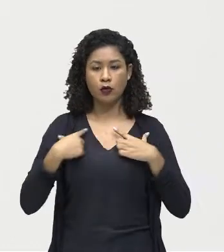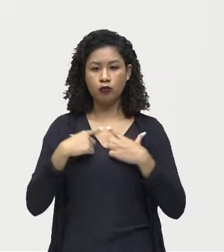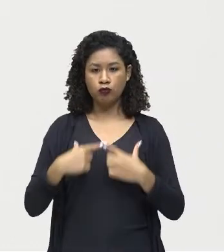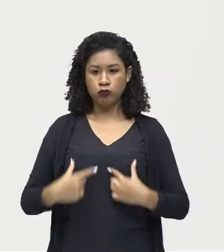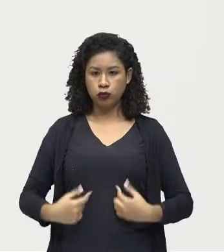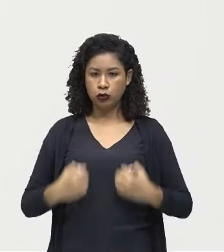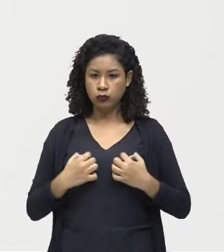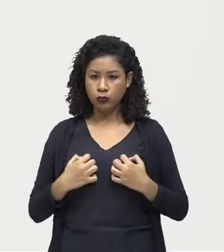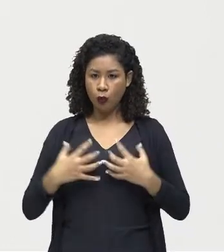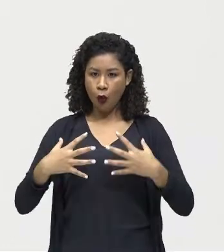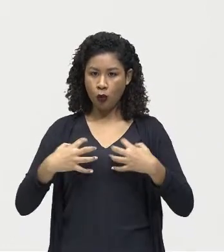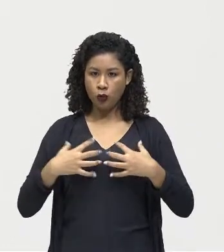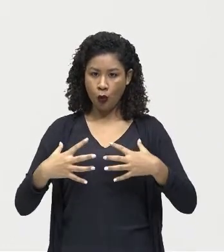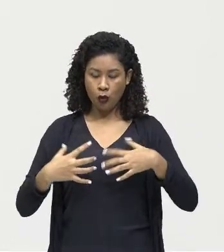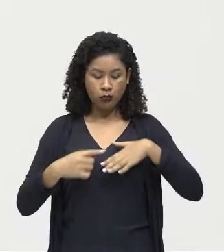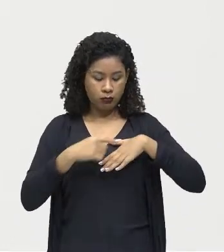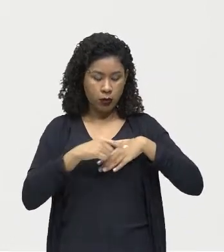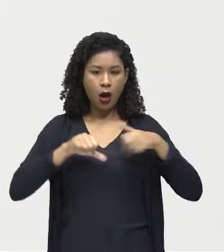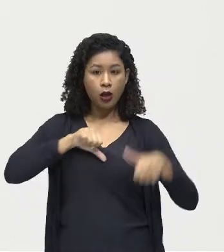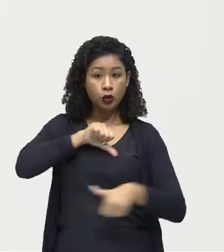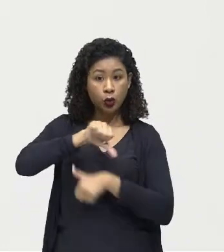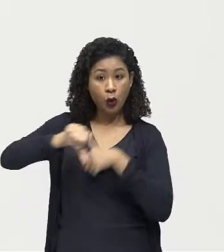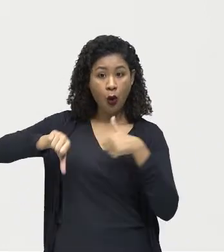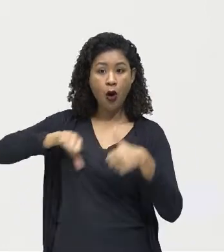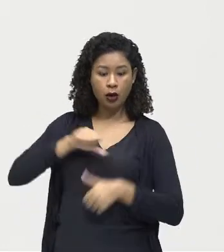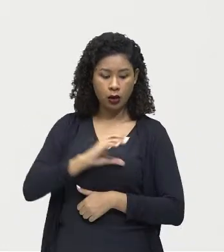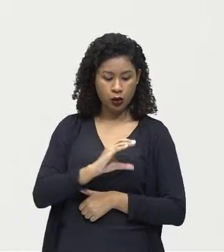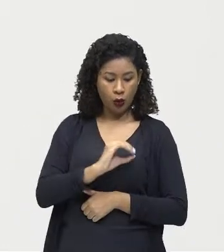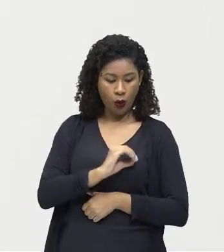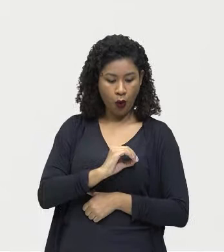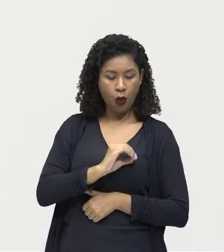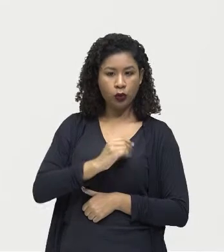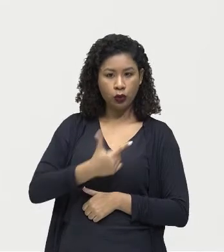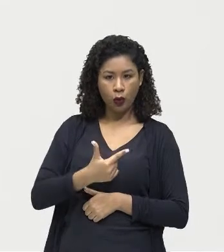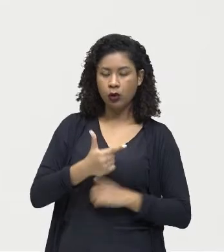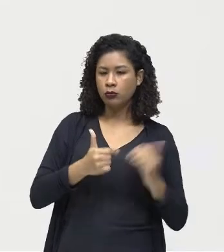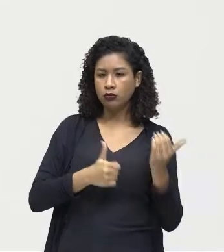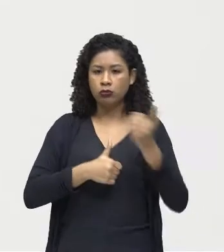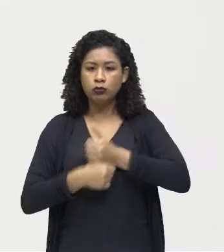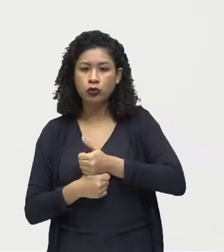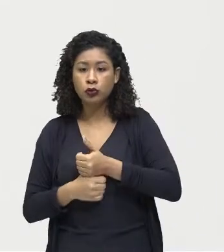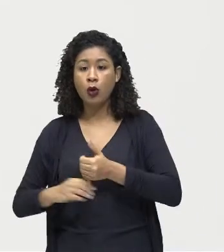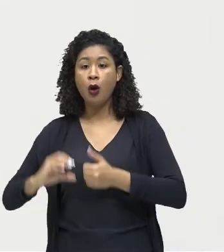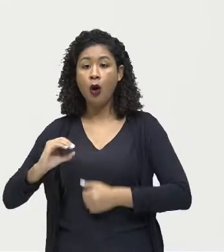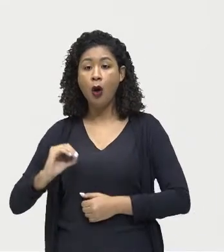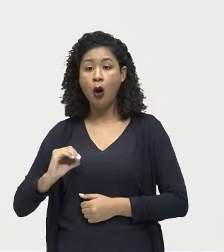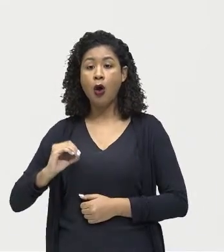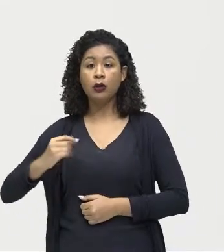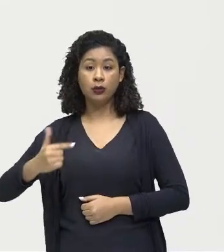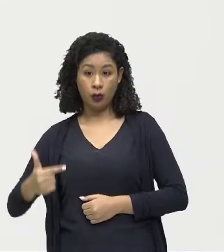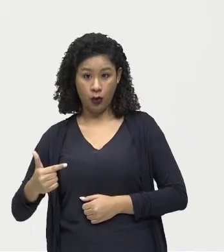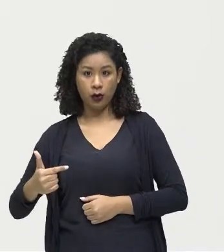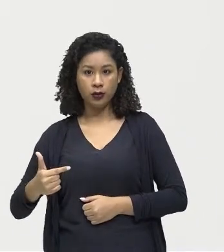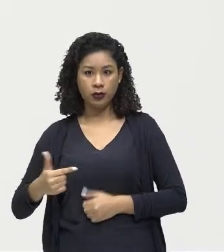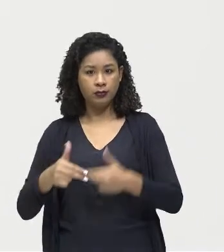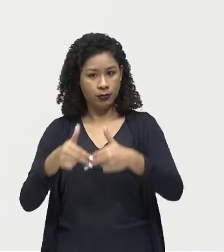oxigênio, ele vai retornar ao coração por meio da veia pulmonar. Olha aqui a veia pulmonar. Ele